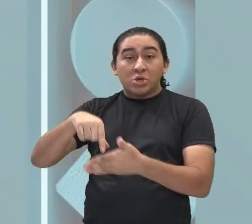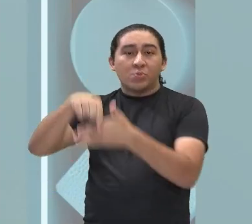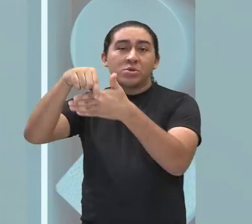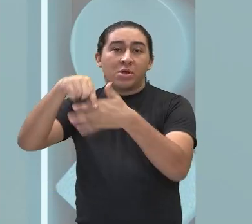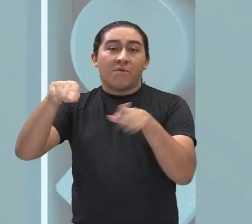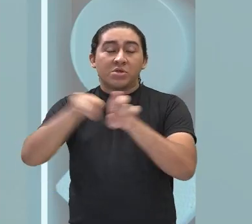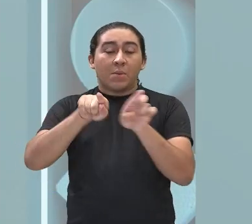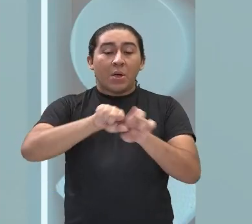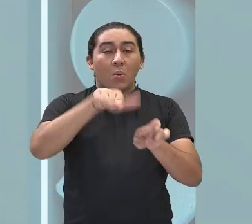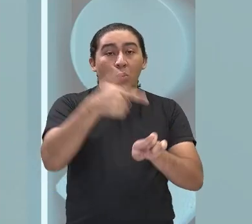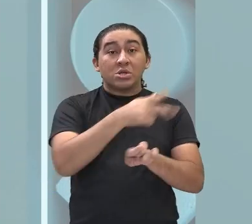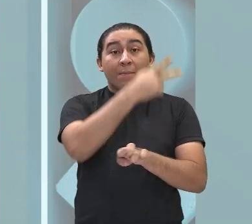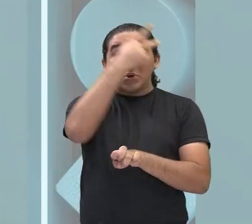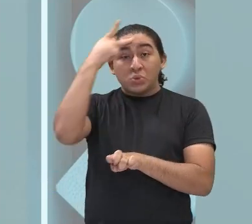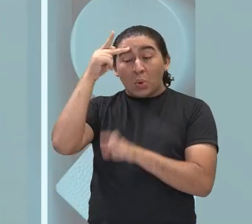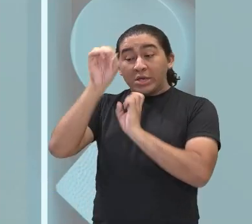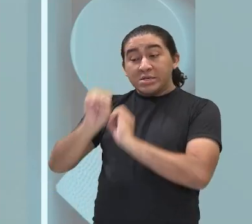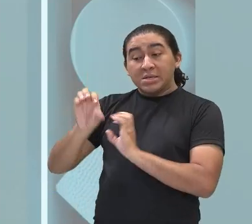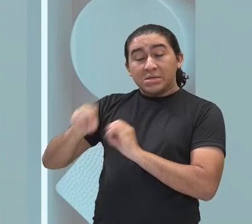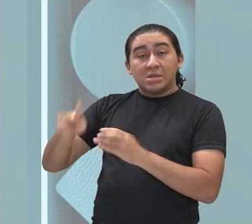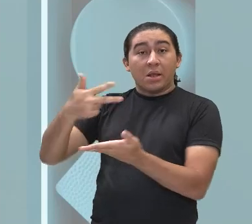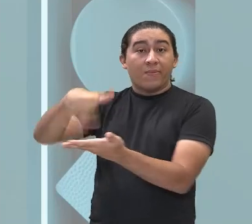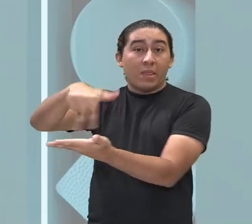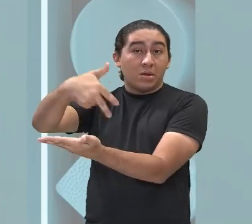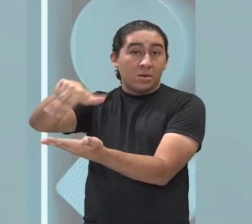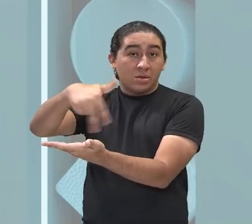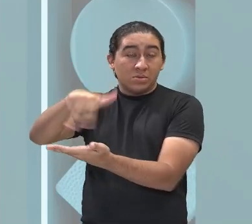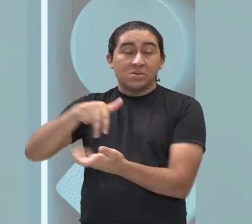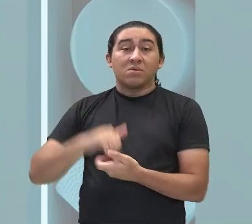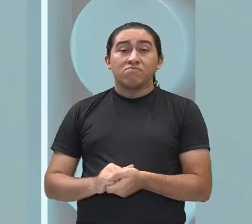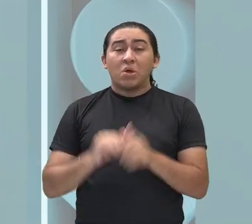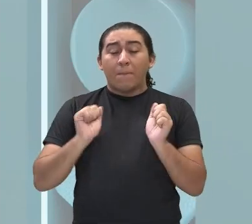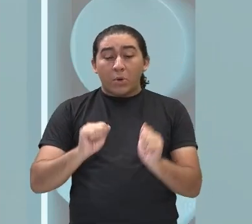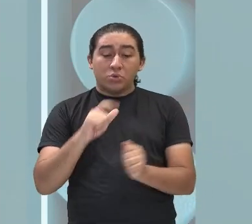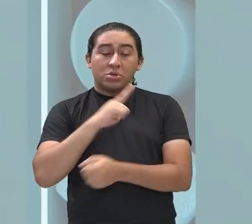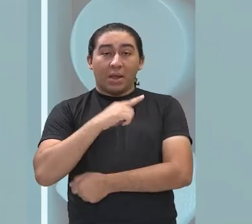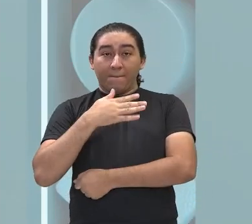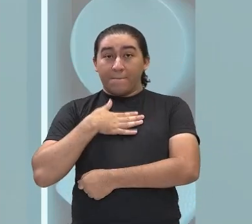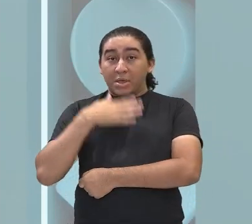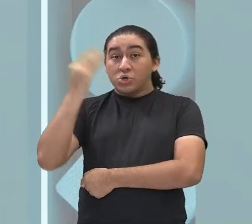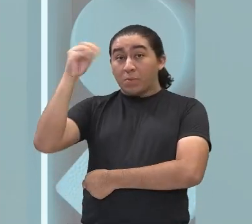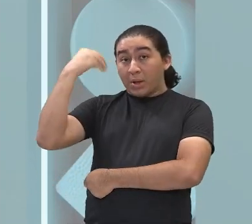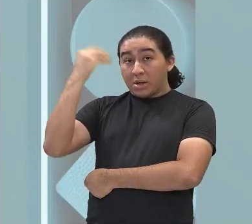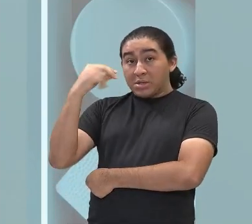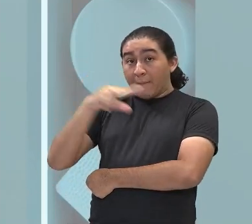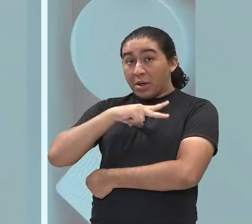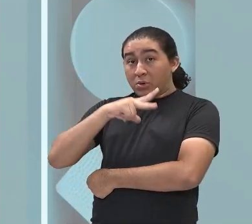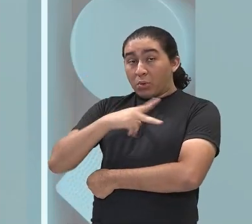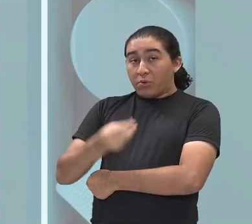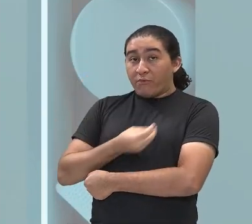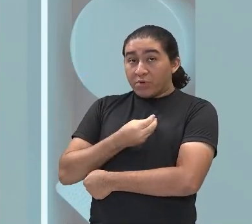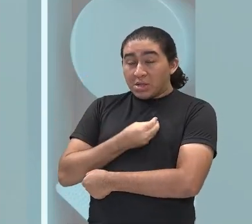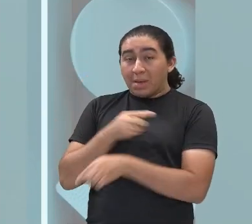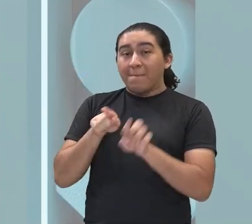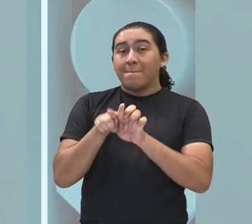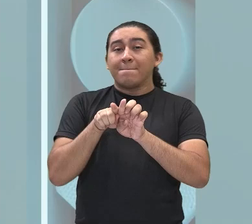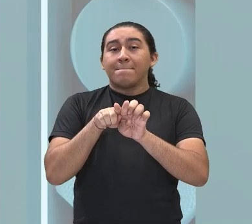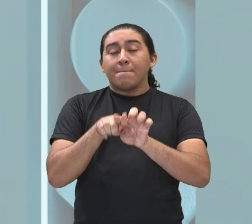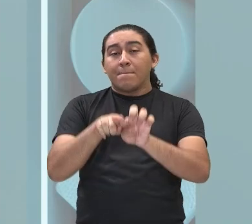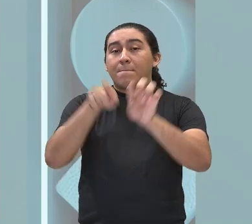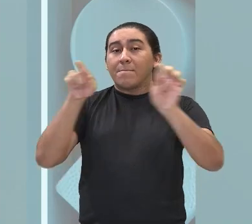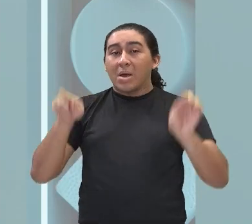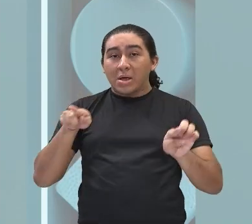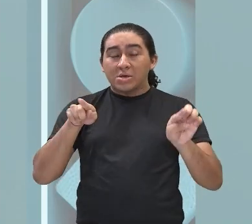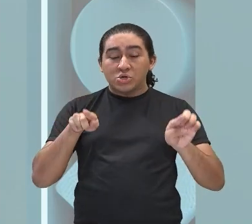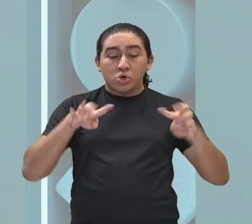coreógrafo. Então, eu posso pegar o que acontece no meu cotidiano, mas aquilo que acontece, eu